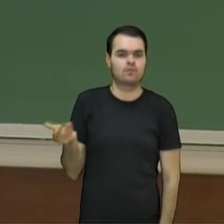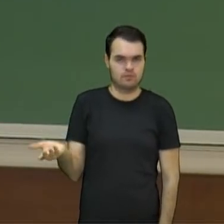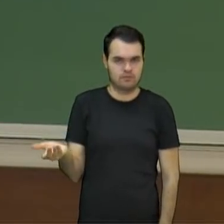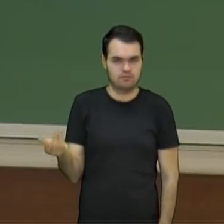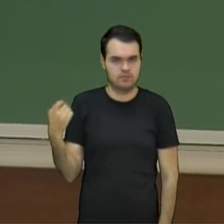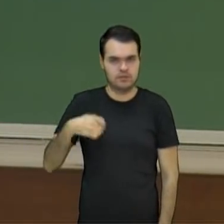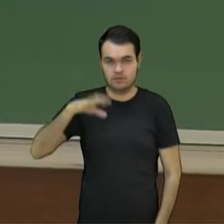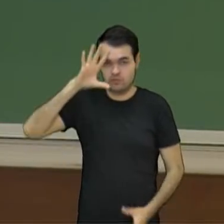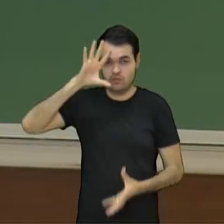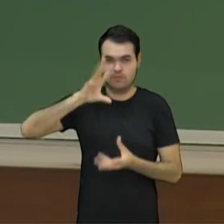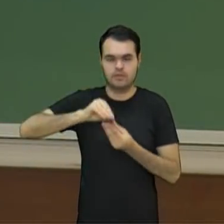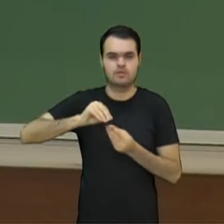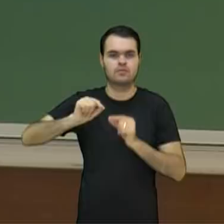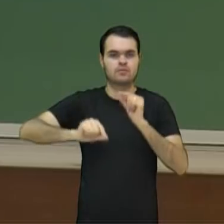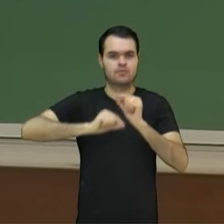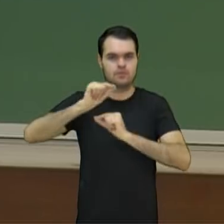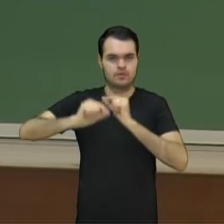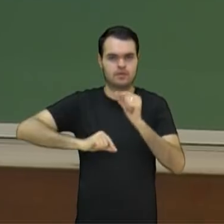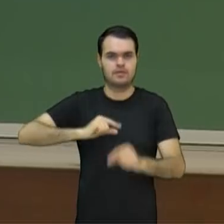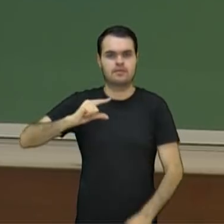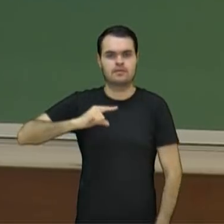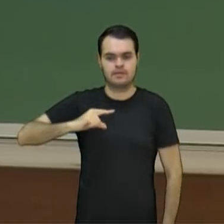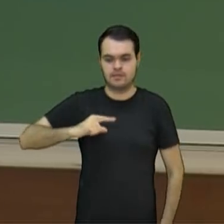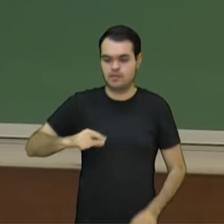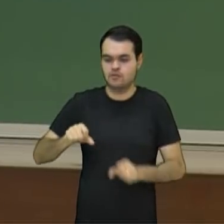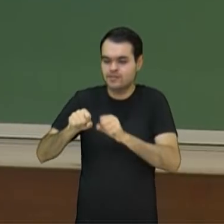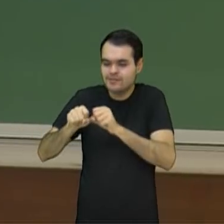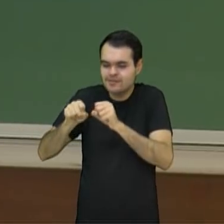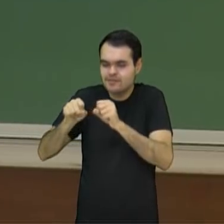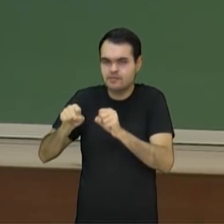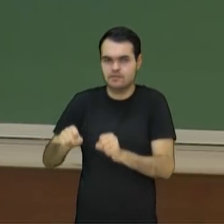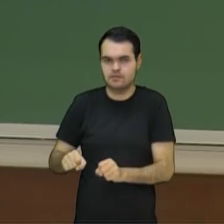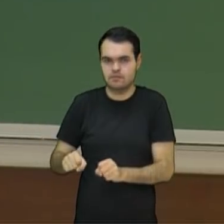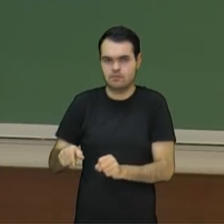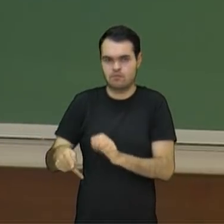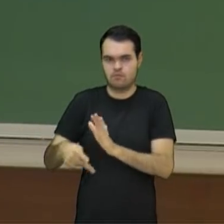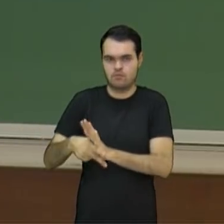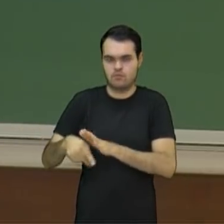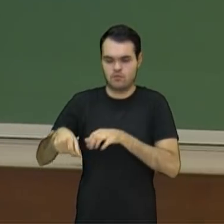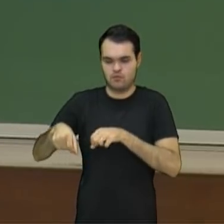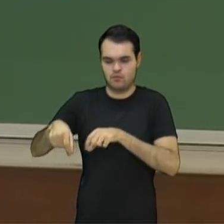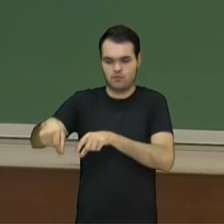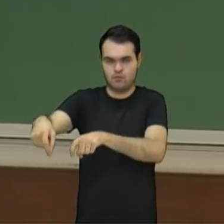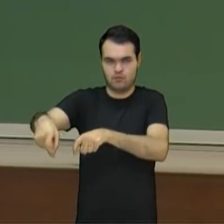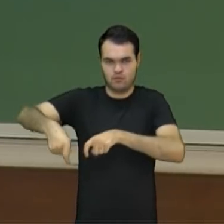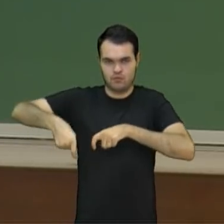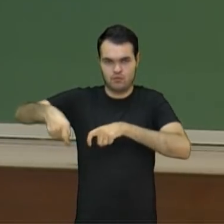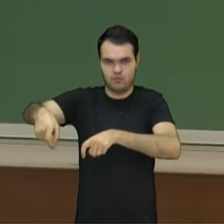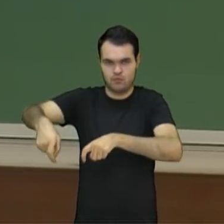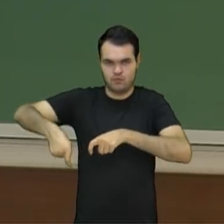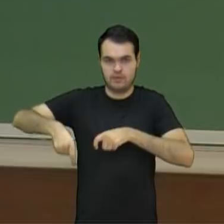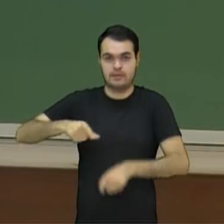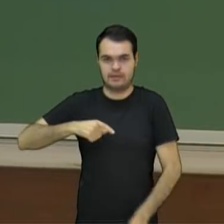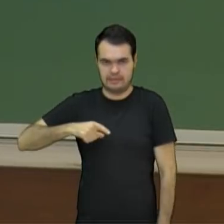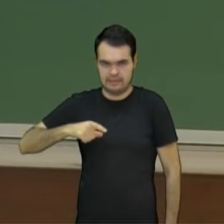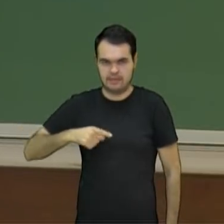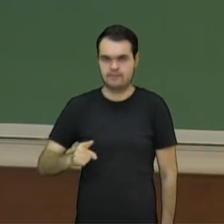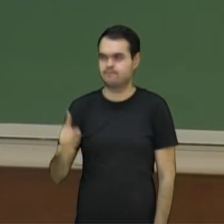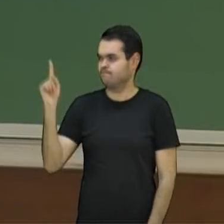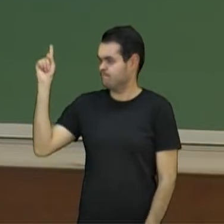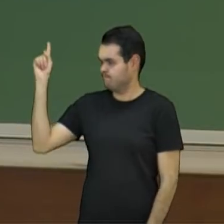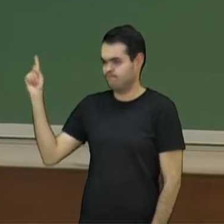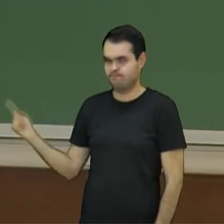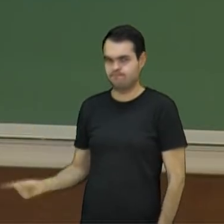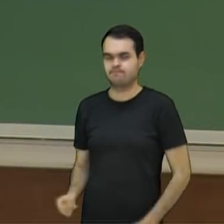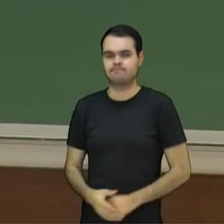precisamos então compreender que esses sistemas agrícolas vão estar presentes, que